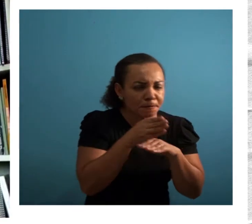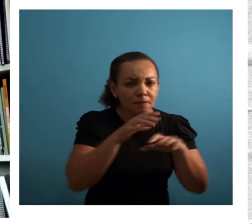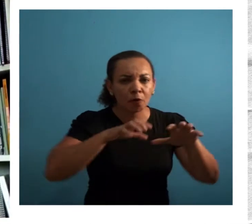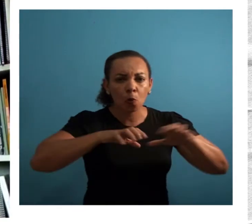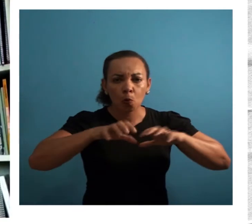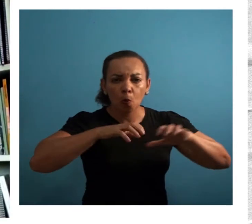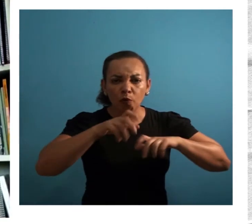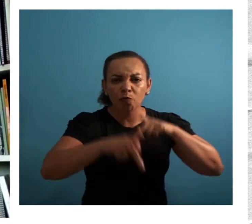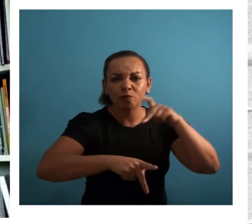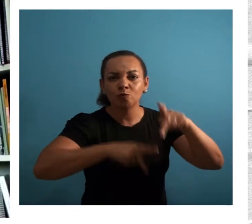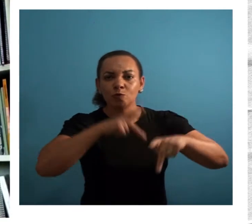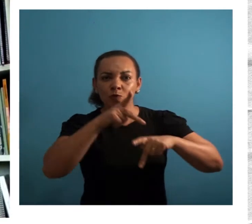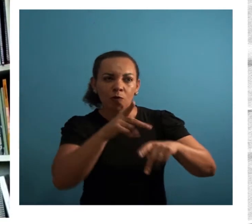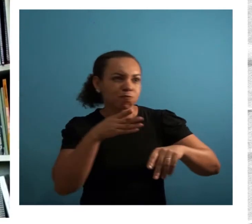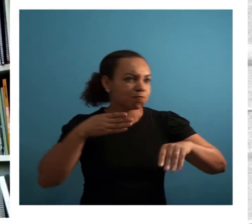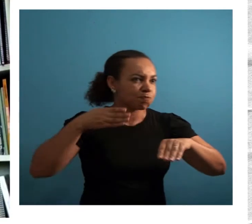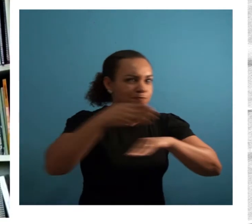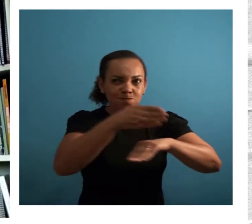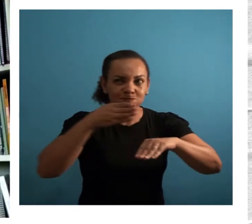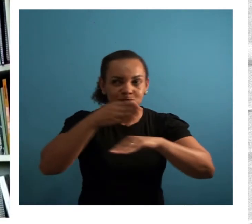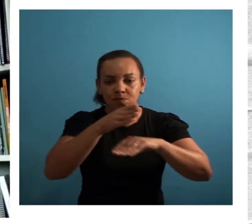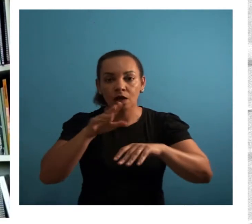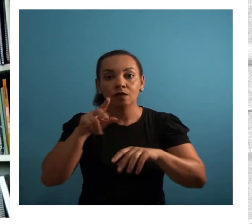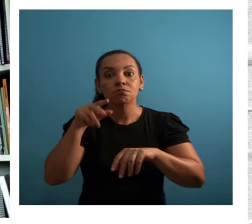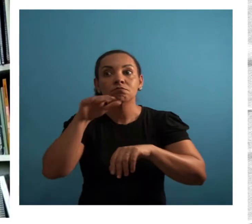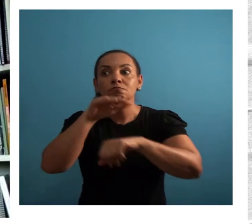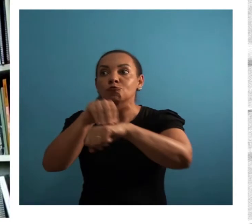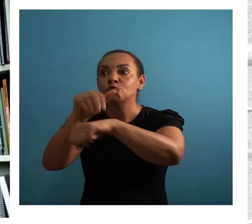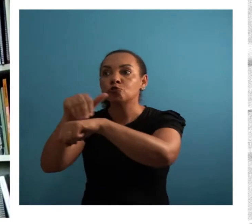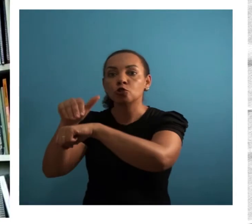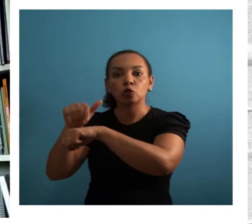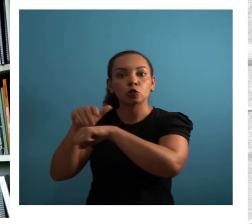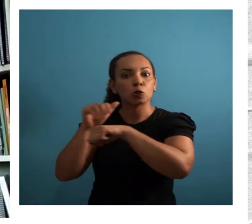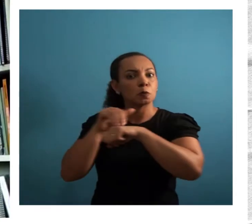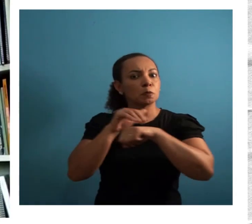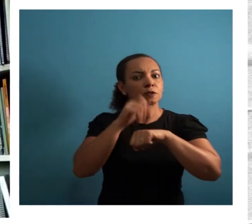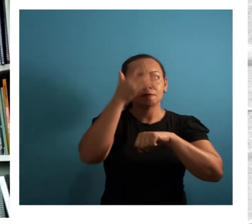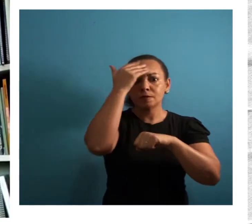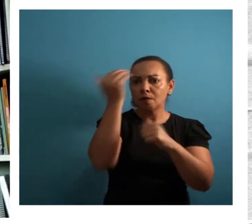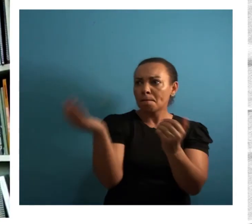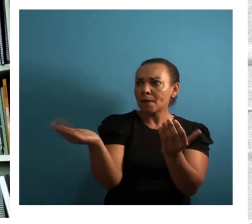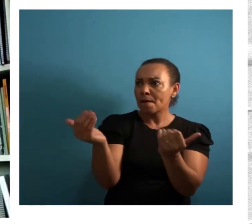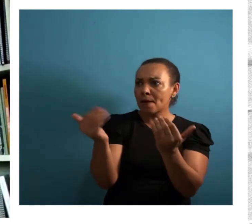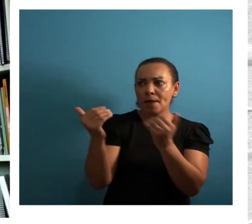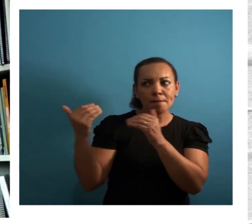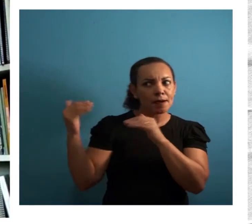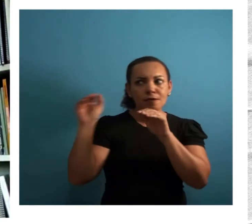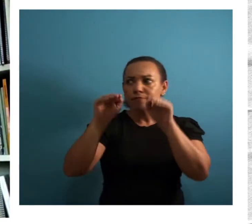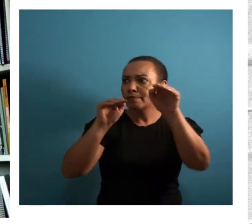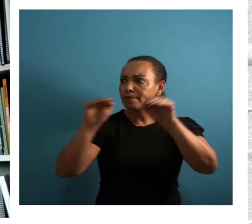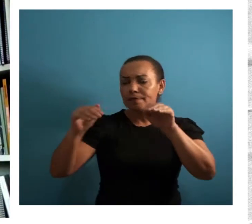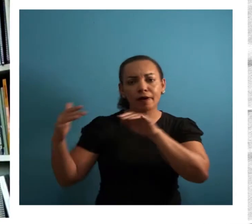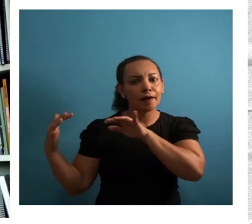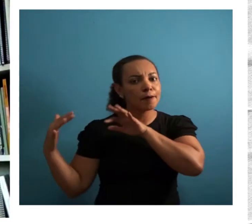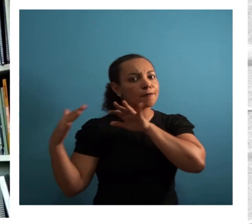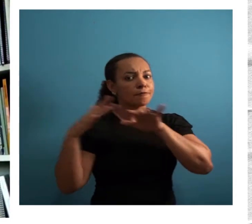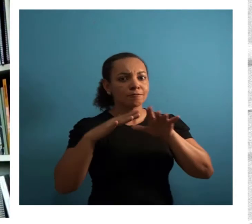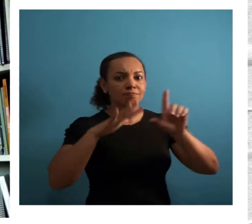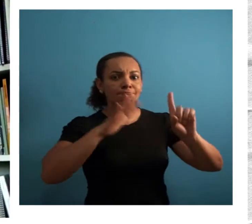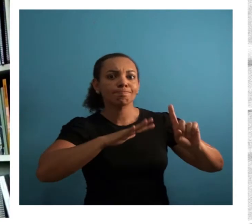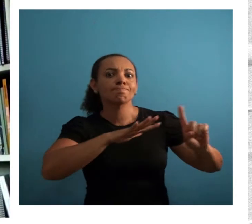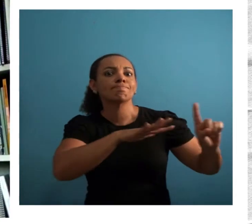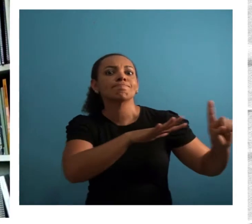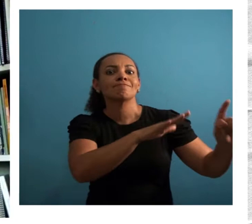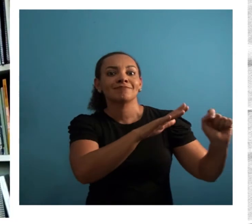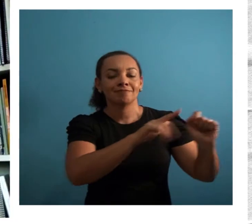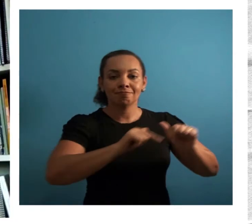conseguem entrar nesses redutos e acionar aquela população para que ela também se manifeste